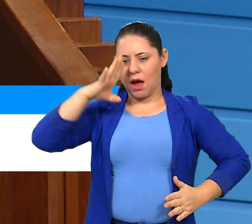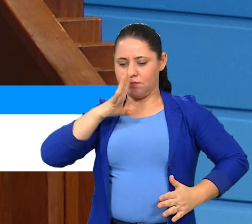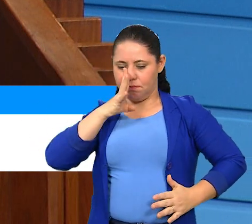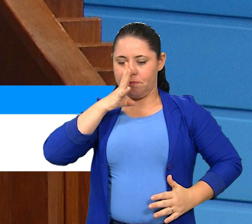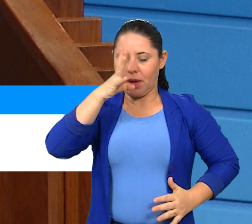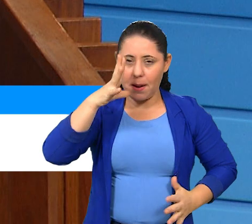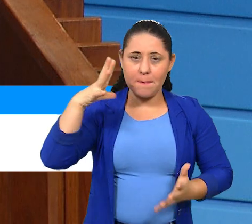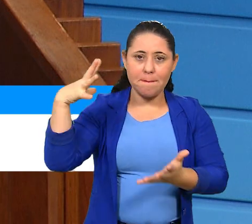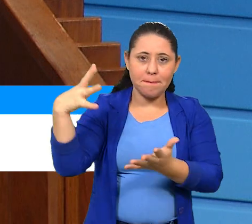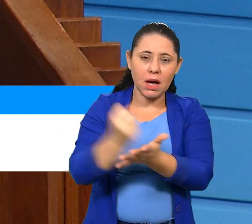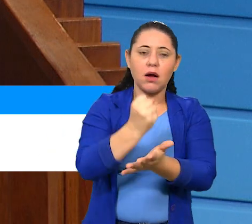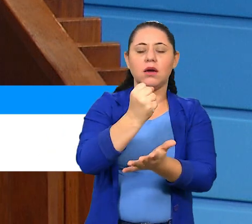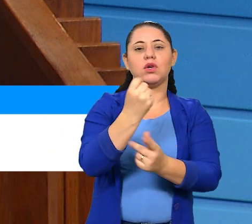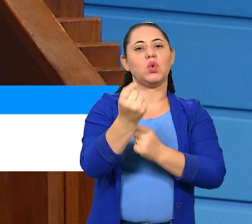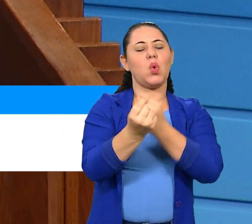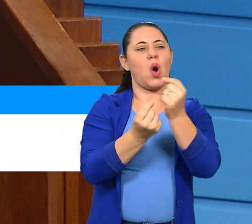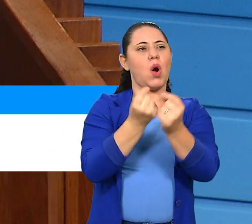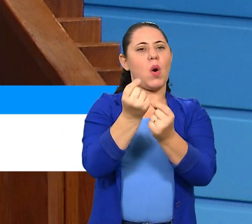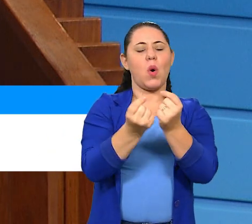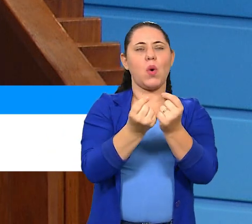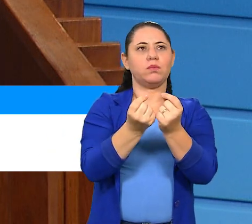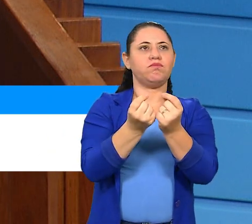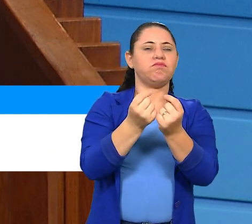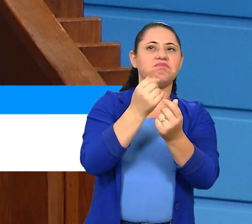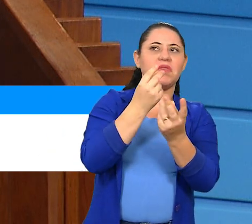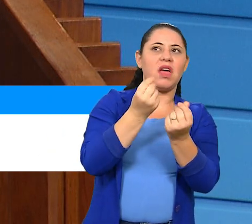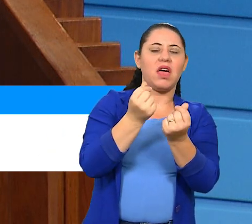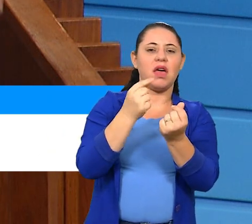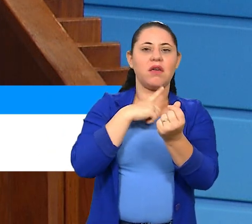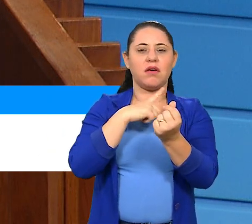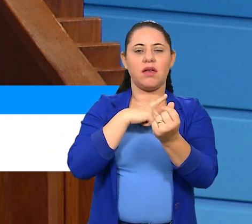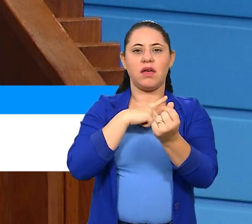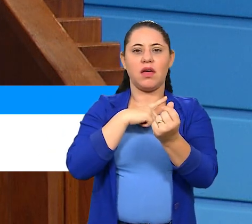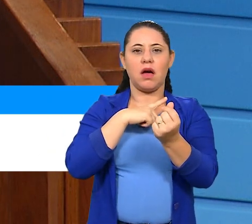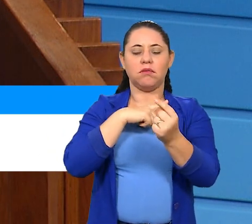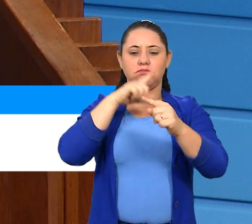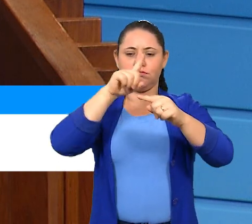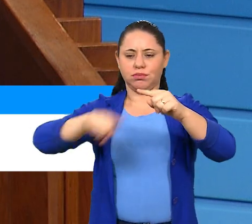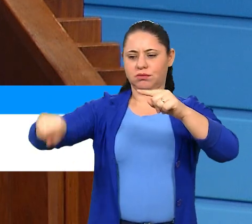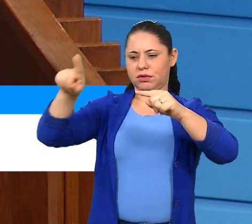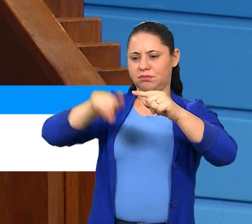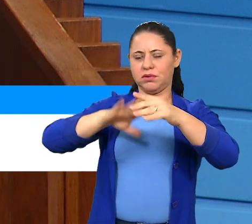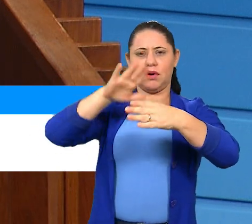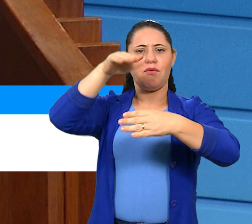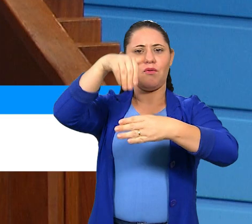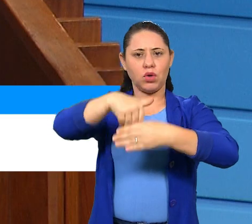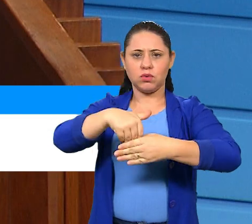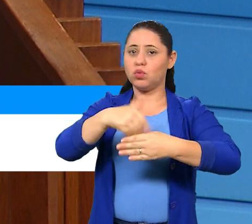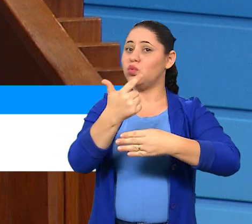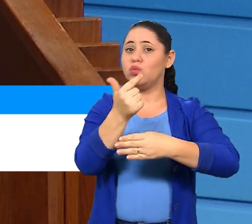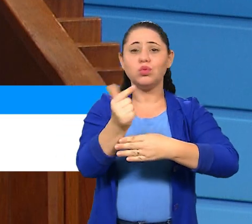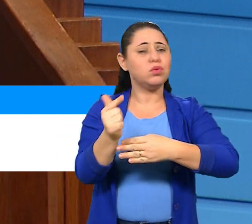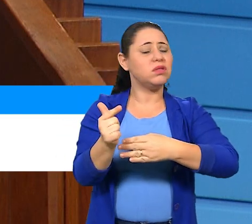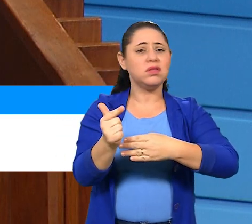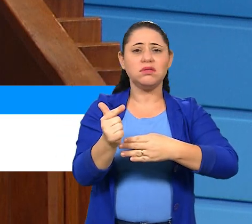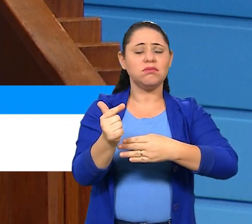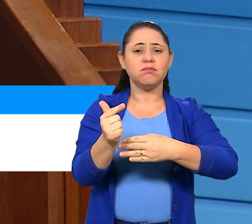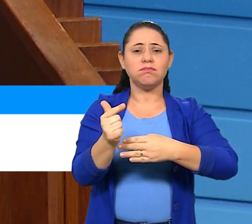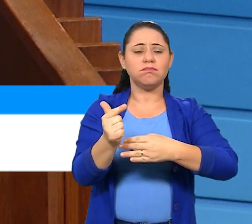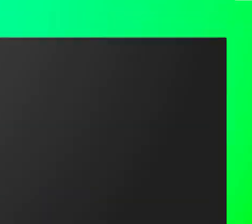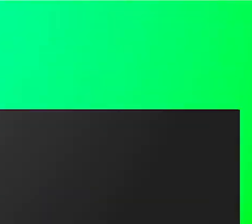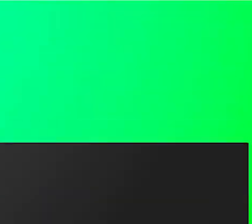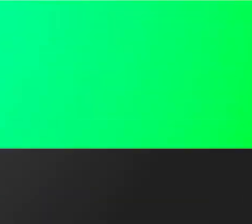de intervenção militar no Brasil não existe nenhuma possibilidade de anulação